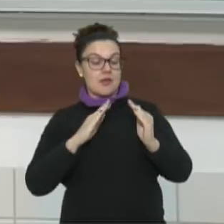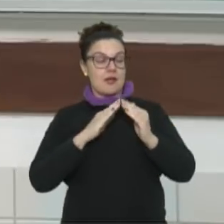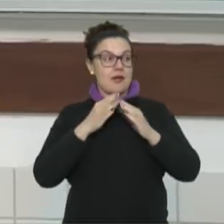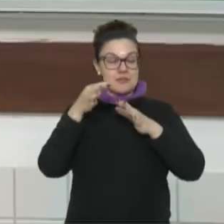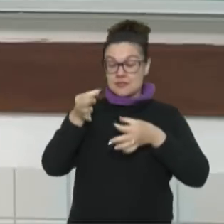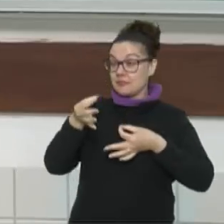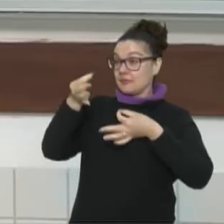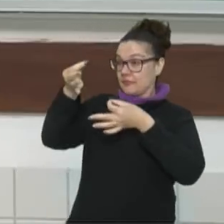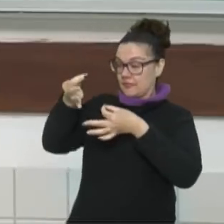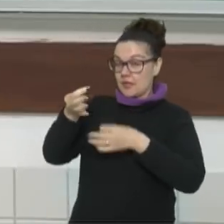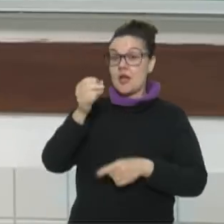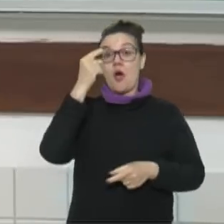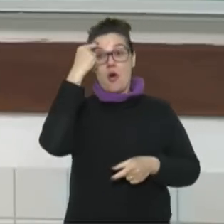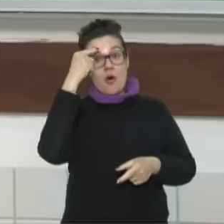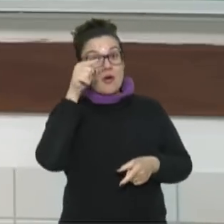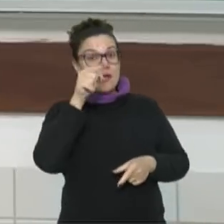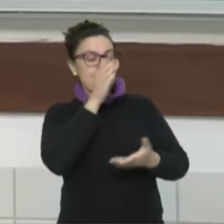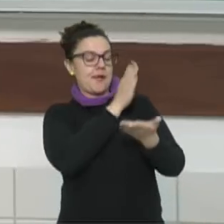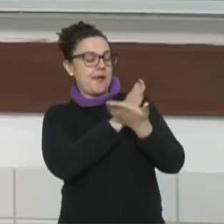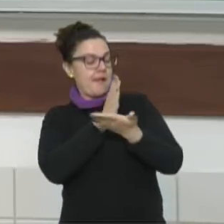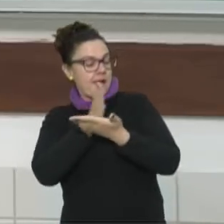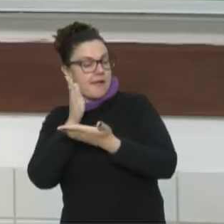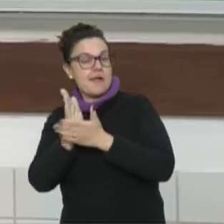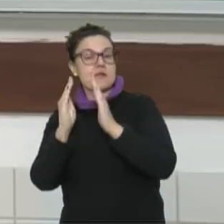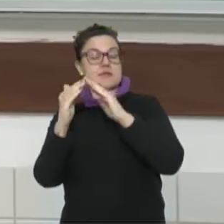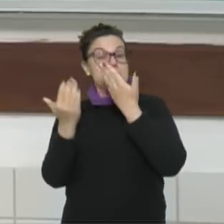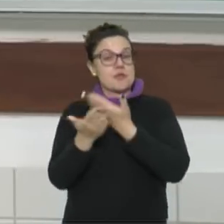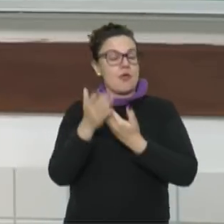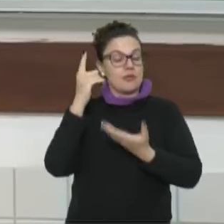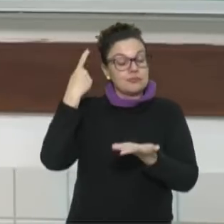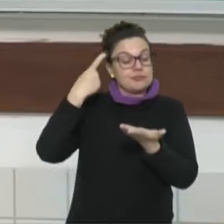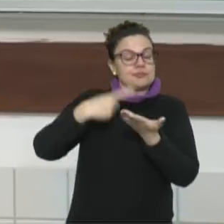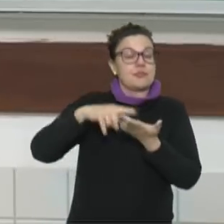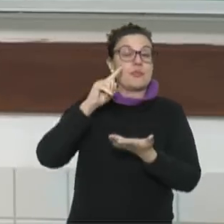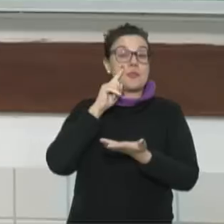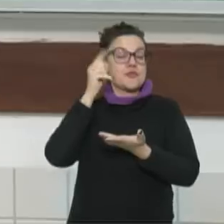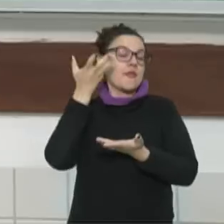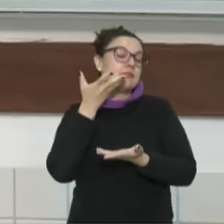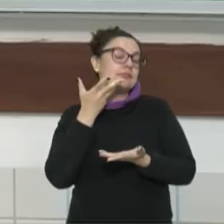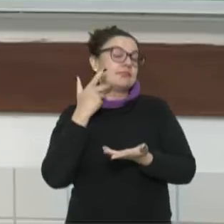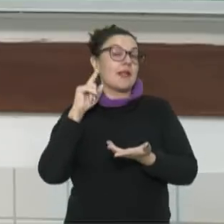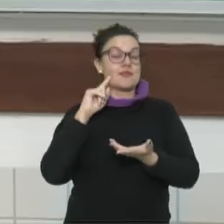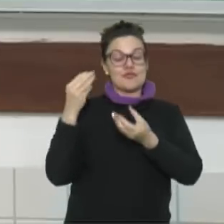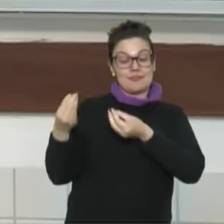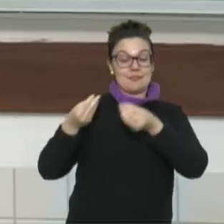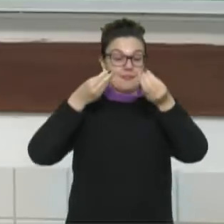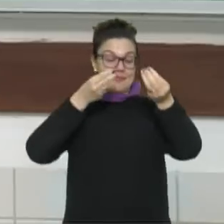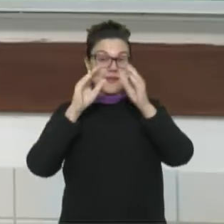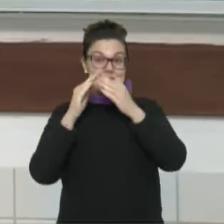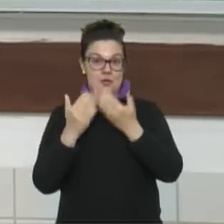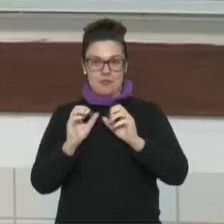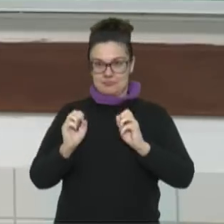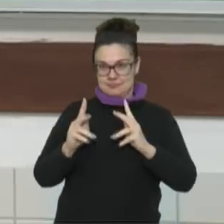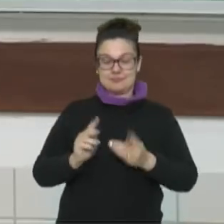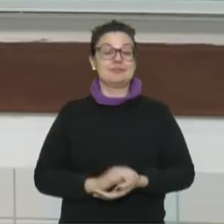cada escola tem o seu dia, né, combinado. Então, veja certinho a data de pegar as atividades e devolver, tá bom?